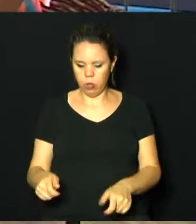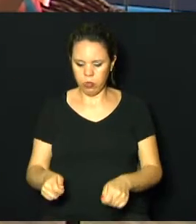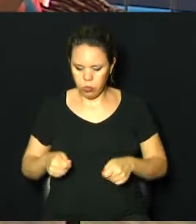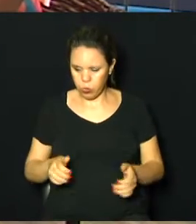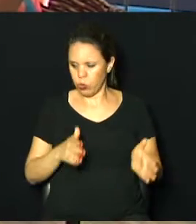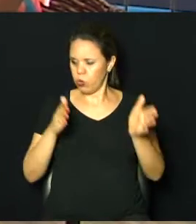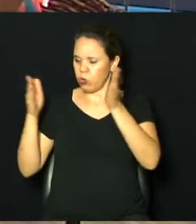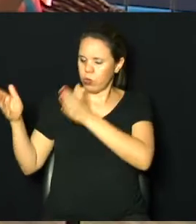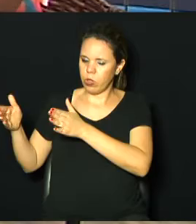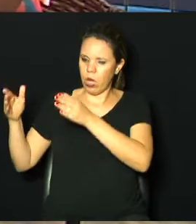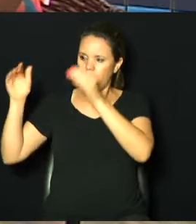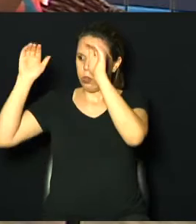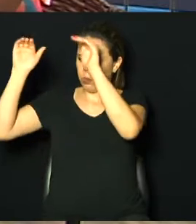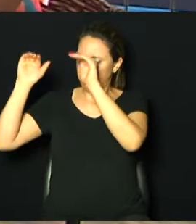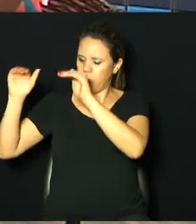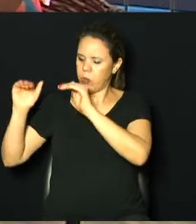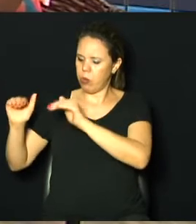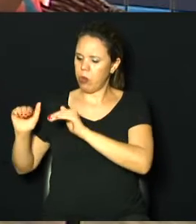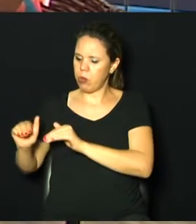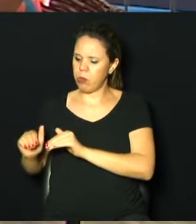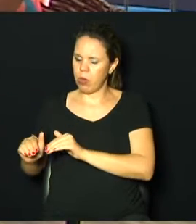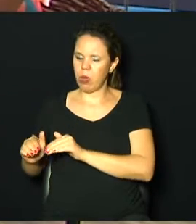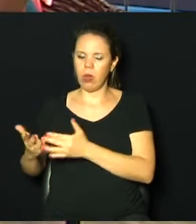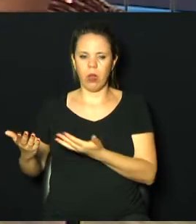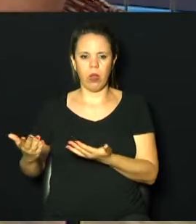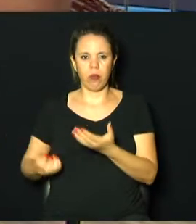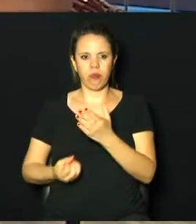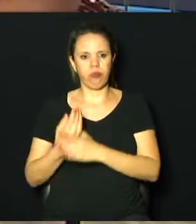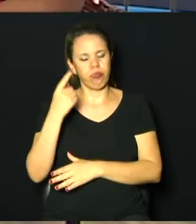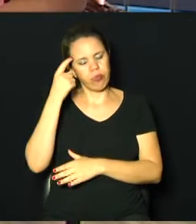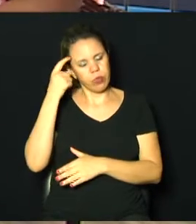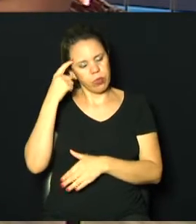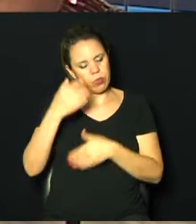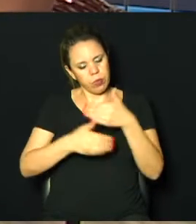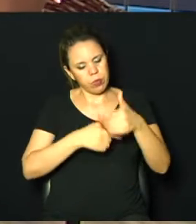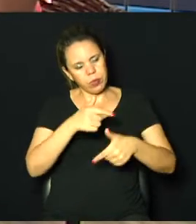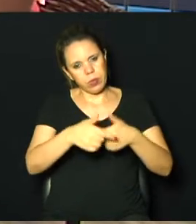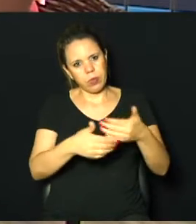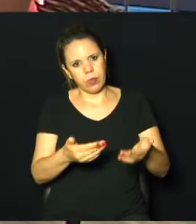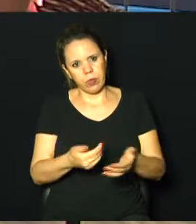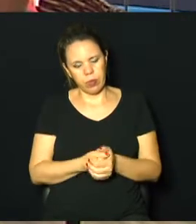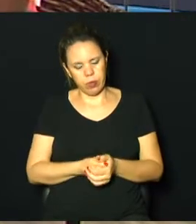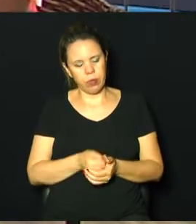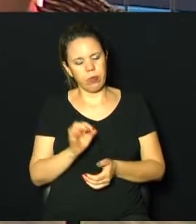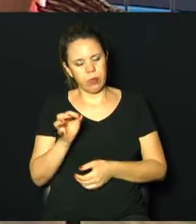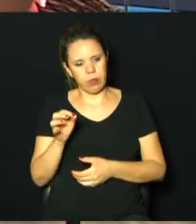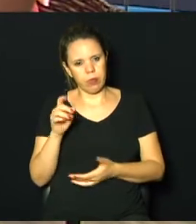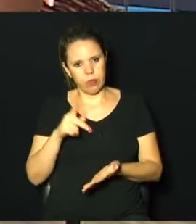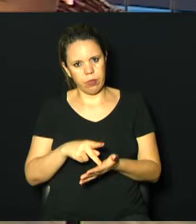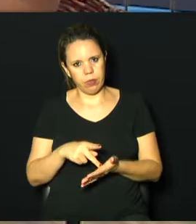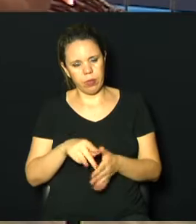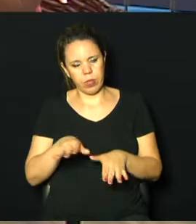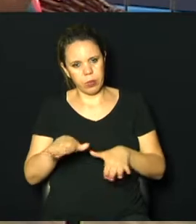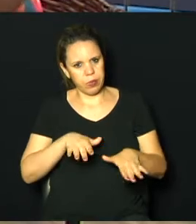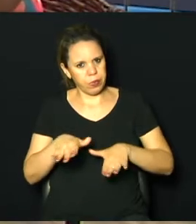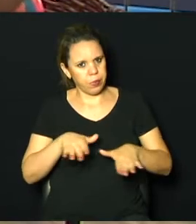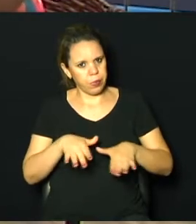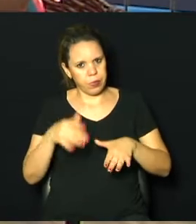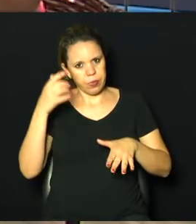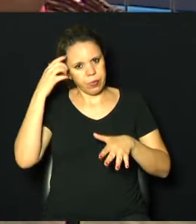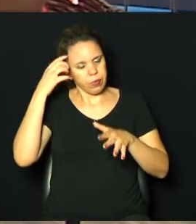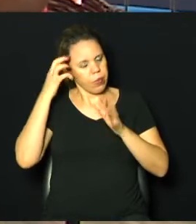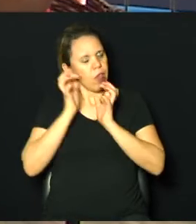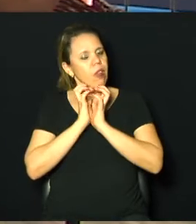lado do guarda-roupa, eu vou criando, né? E isso também Tarefas, vai né? virando um hábito, isso, Tem que tarefas. se Né? movimentar, Pro porque o dia.